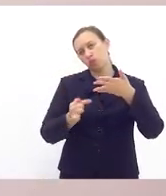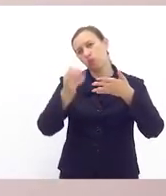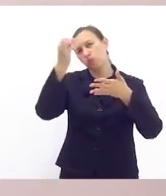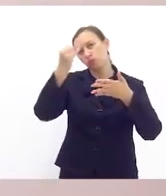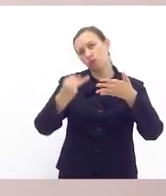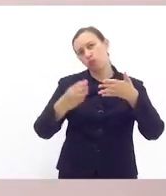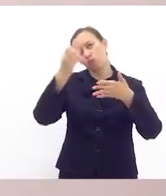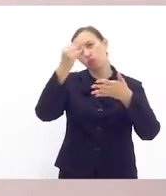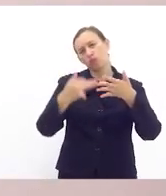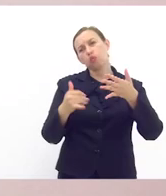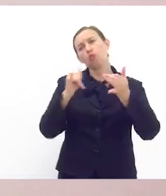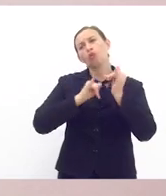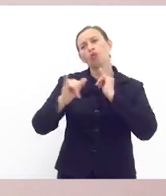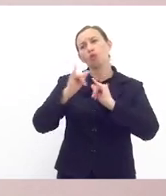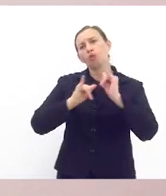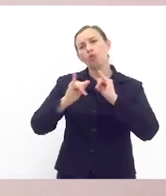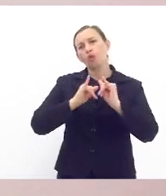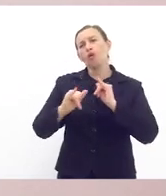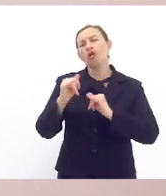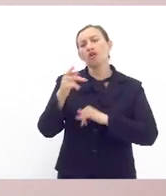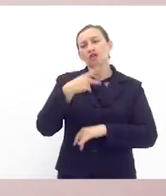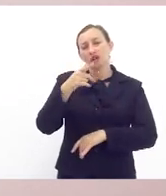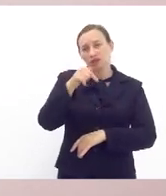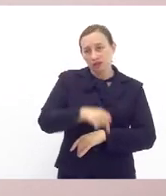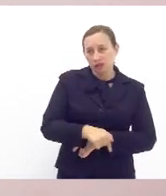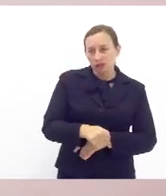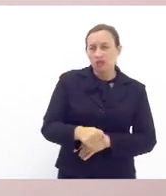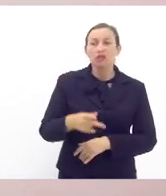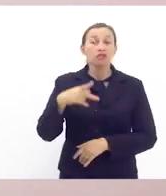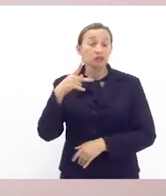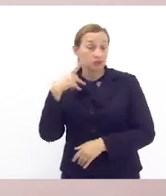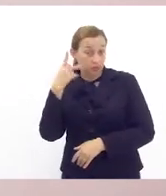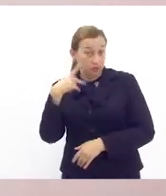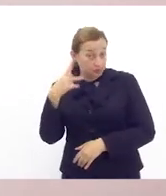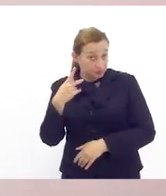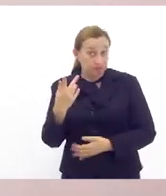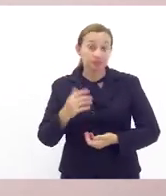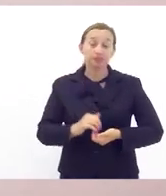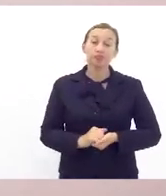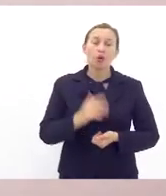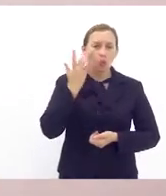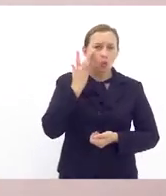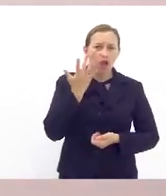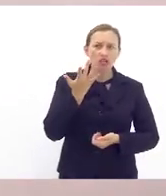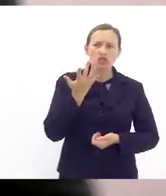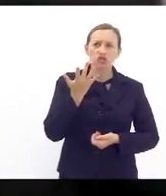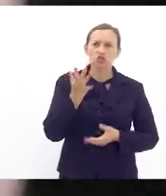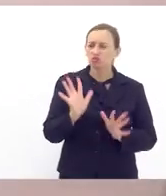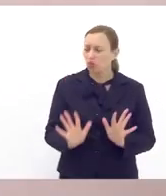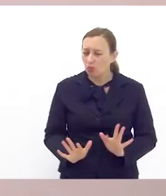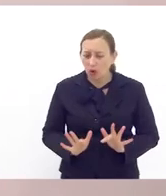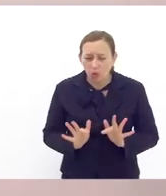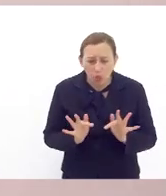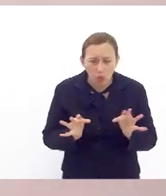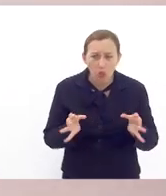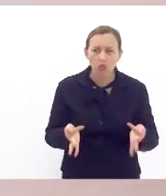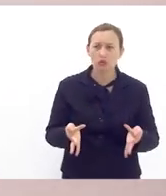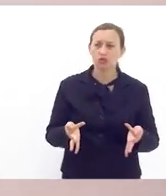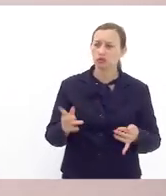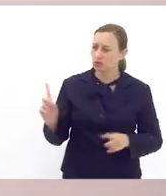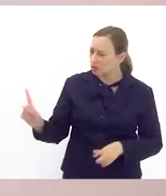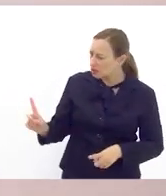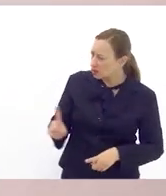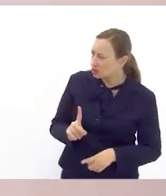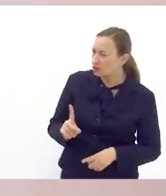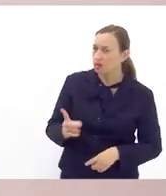algumas informações que foram colocadas aqui pelos pelos parlamentares acho que de forma muito humilde trouxe aqui também